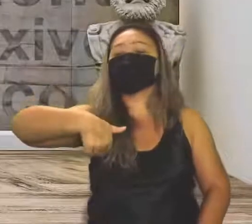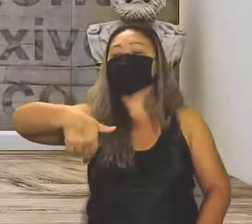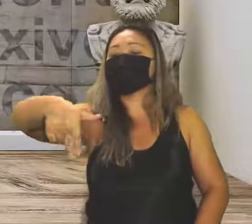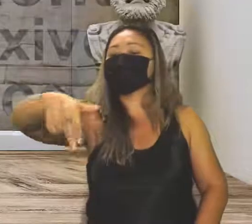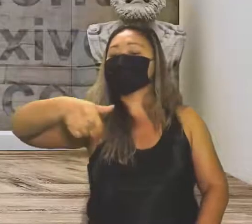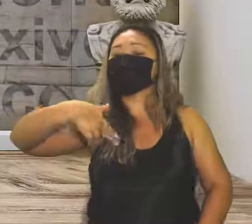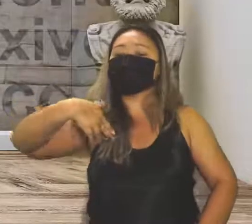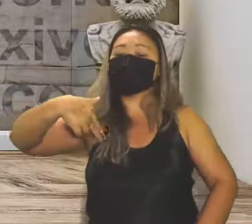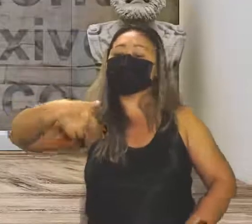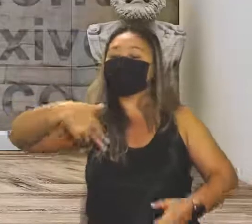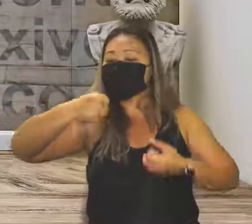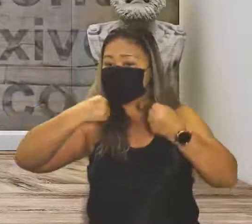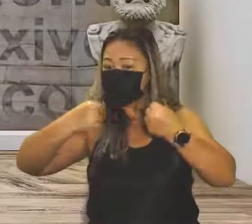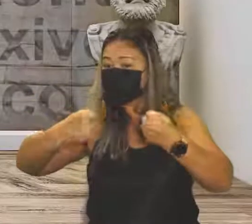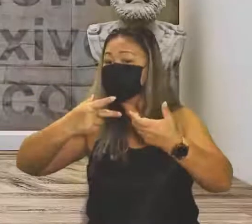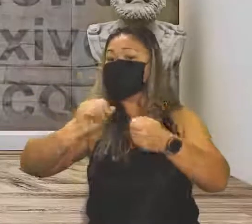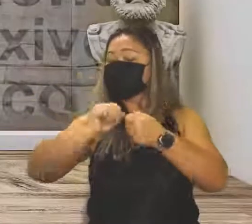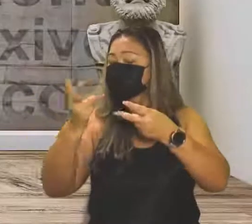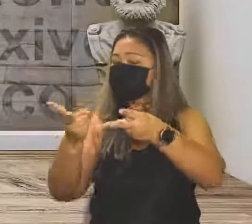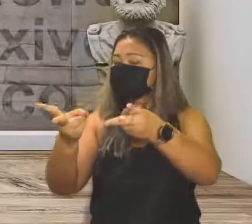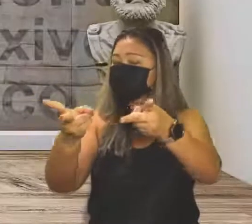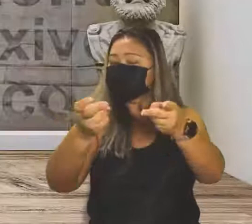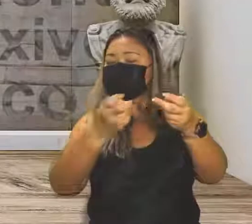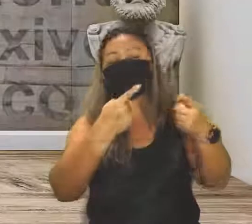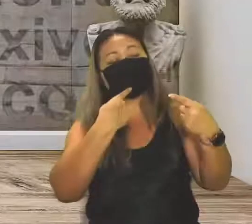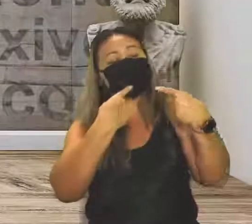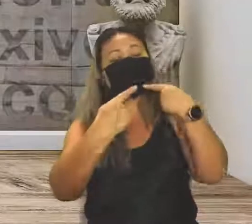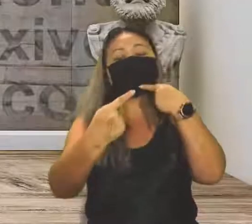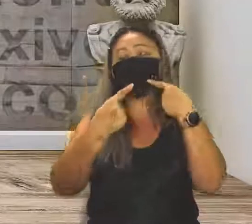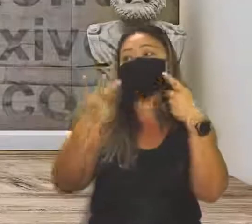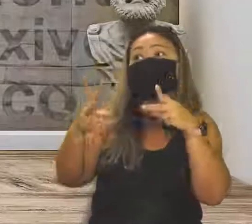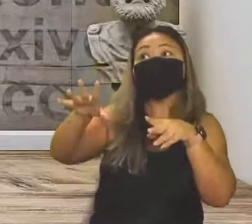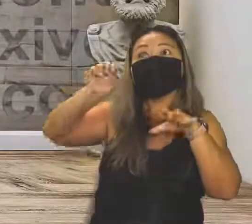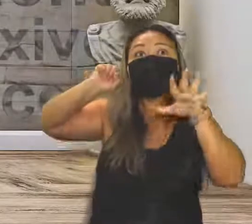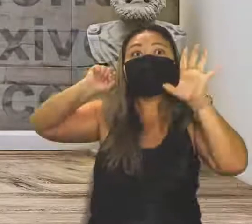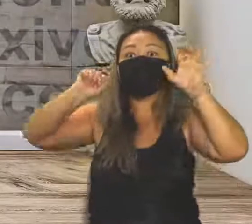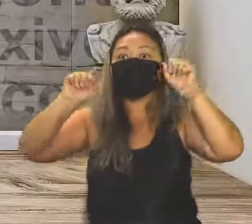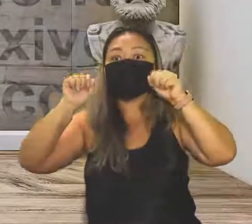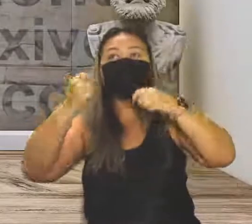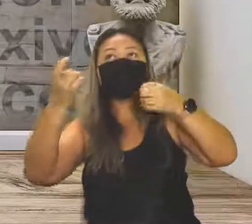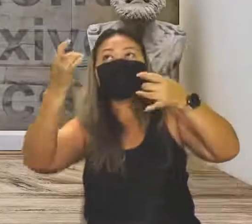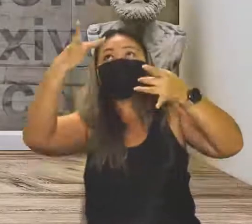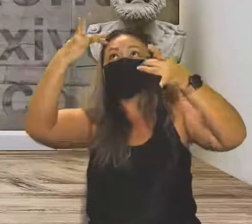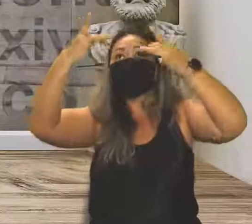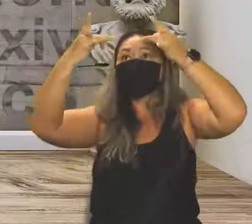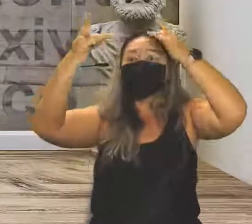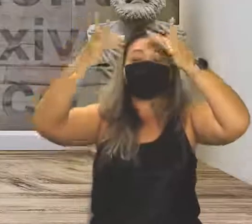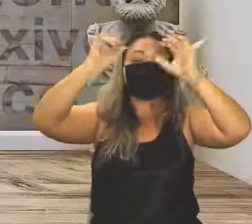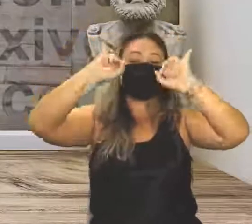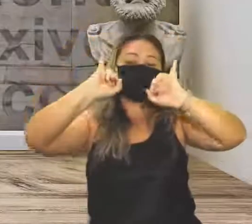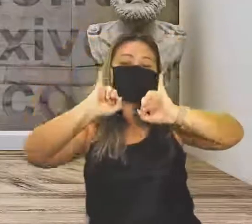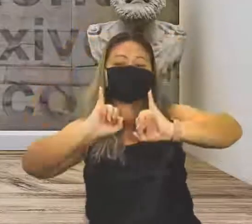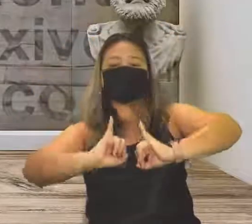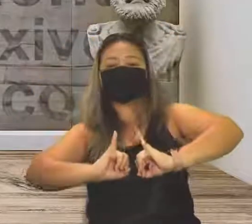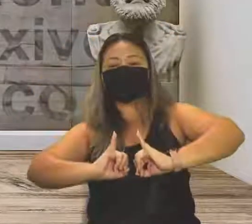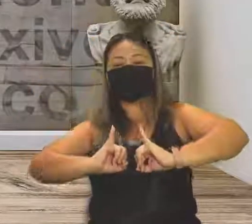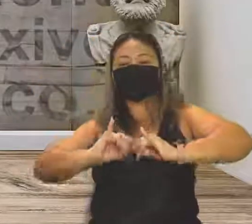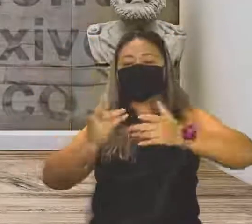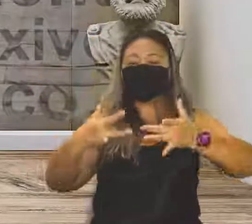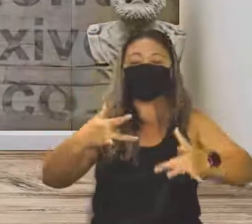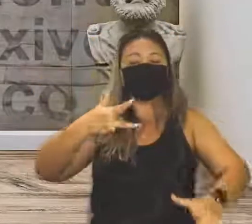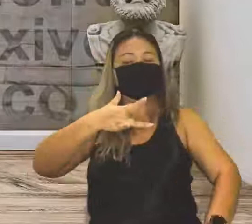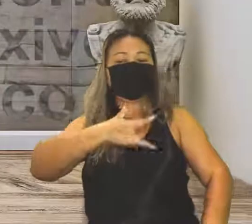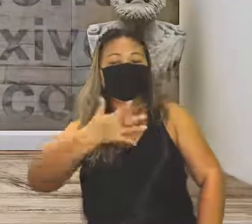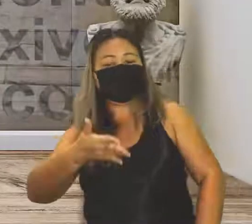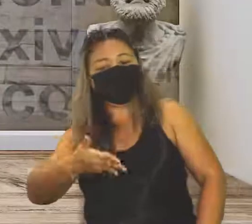faz exercícios físicos, vocês percebem as pessoas comentando e colocando novas ideias para emagrecer, para ficar